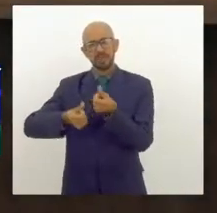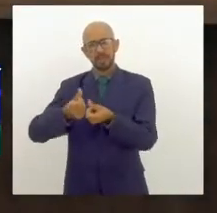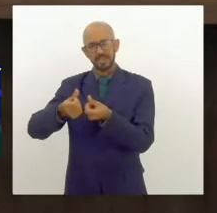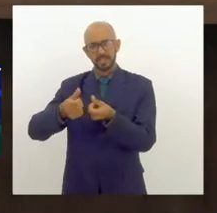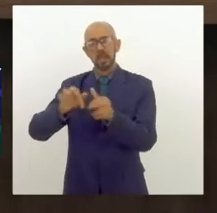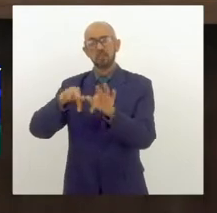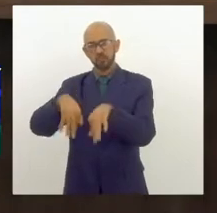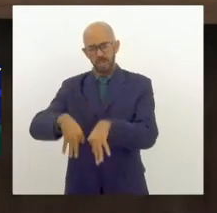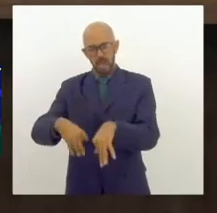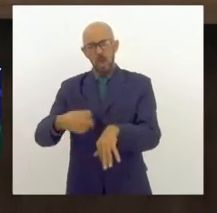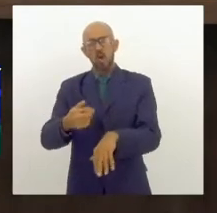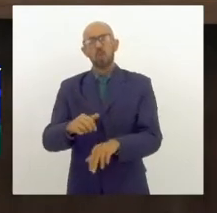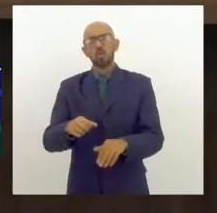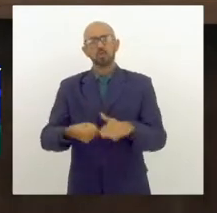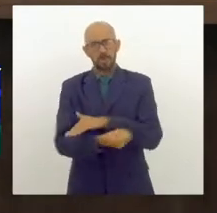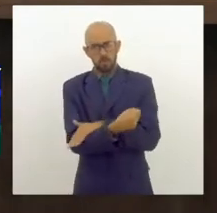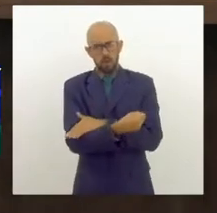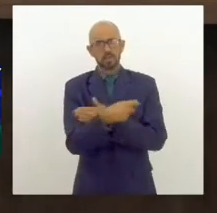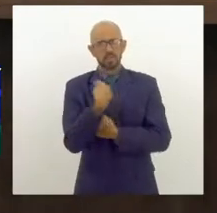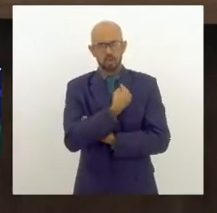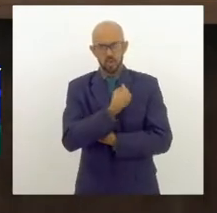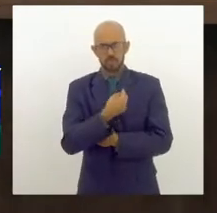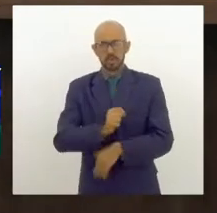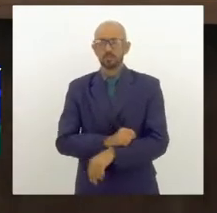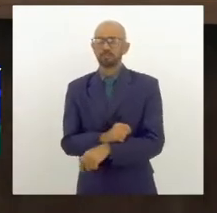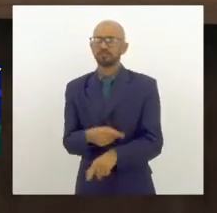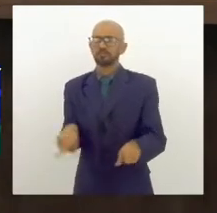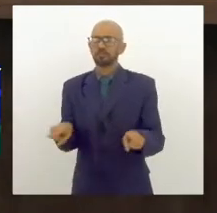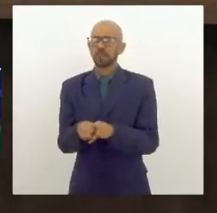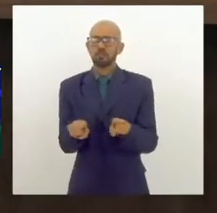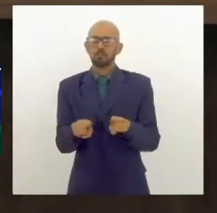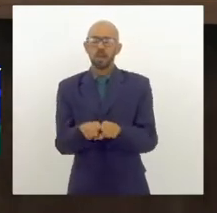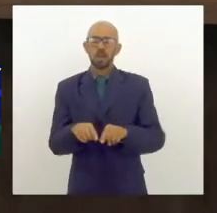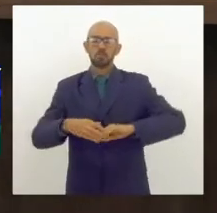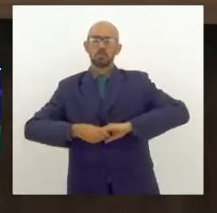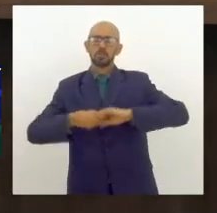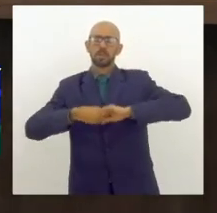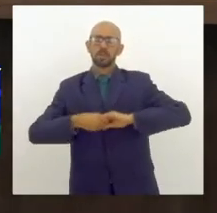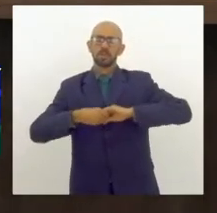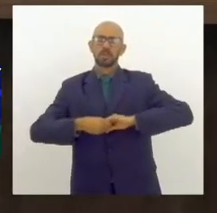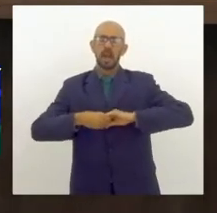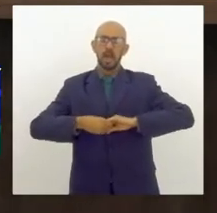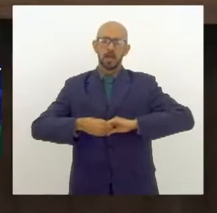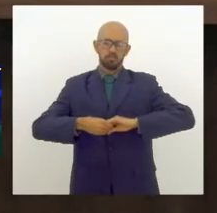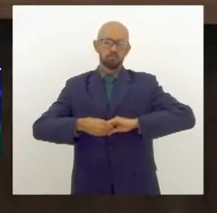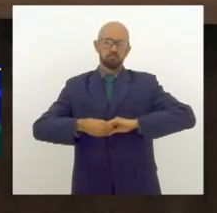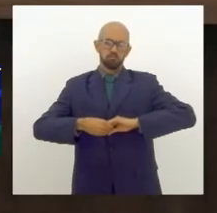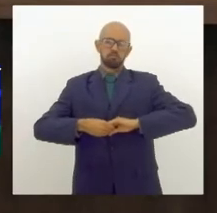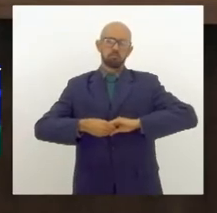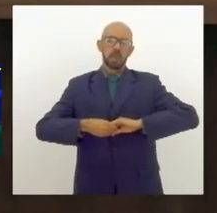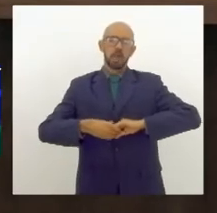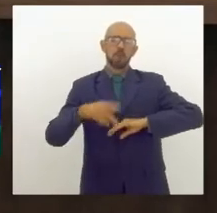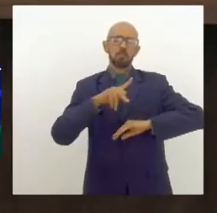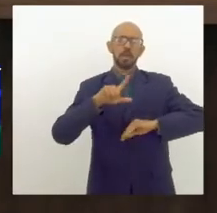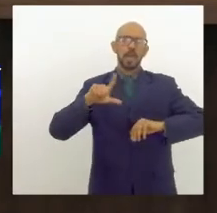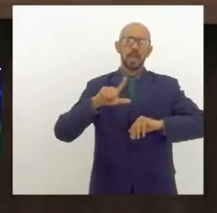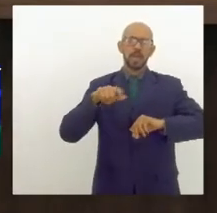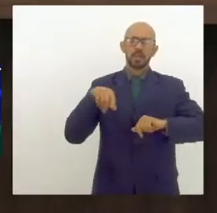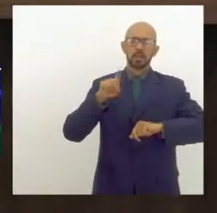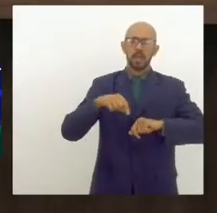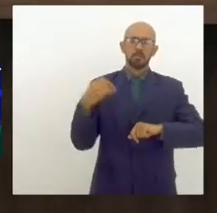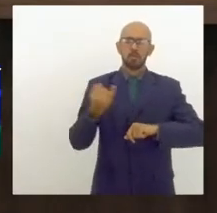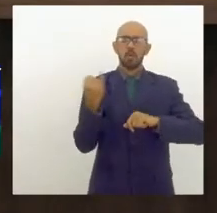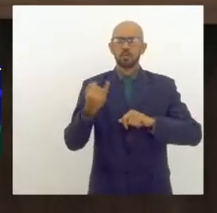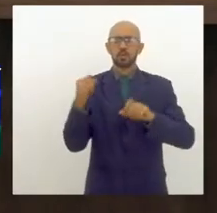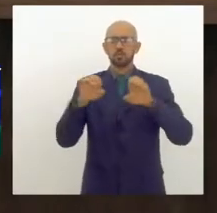legislatura, né? Segundo semestre e último da legislatura. Saudar também a matéria, um tema importante do ponto de vista da estruturação de uma